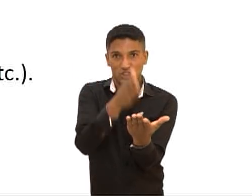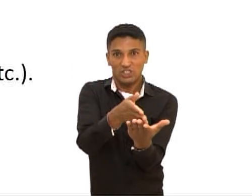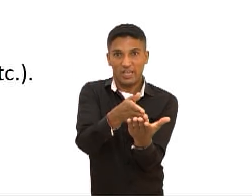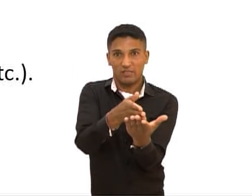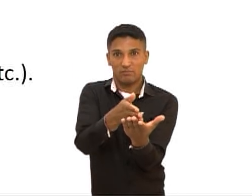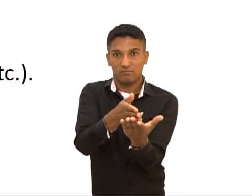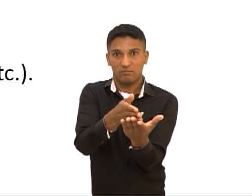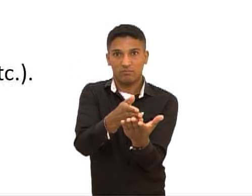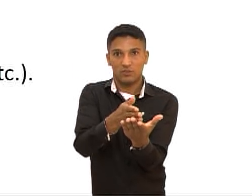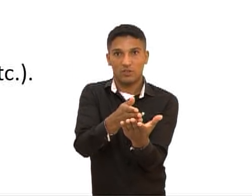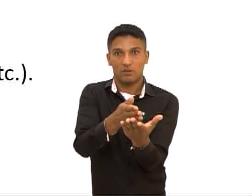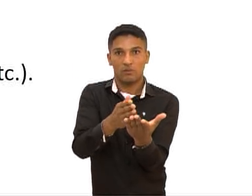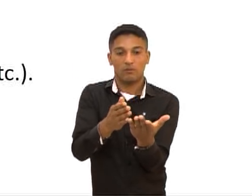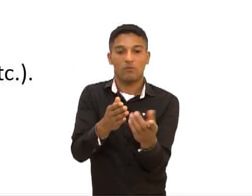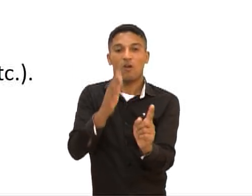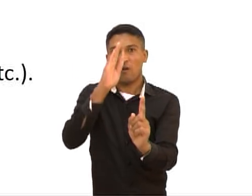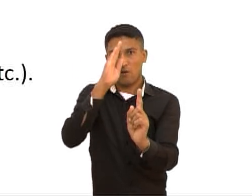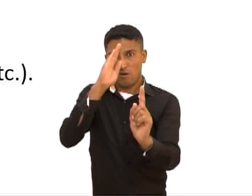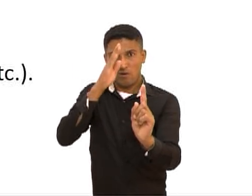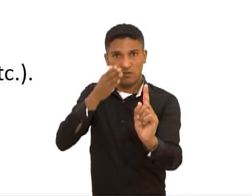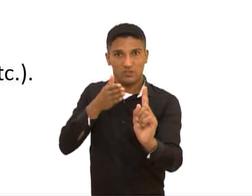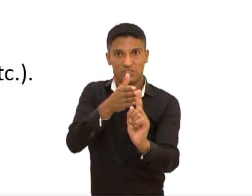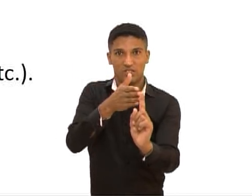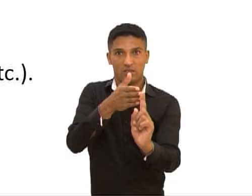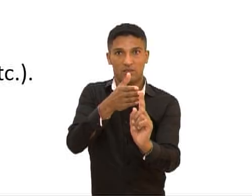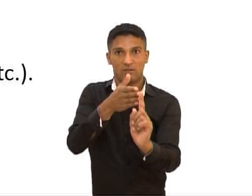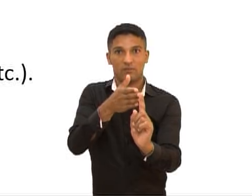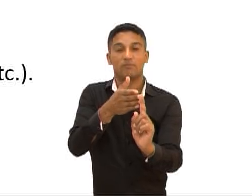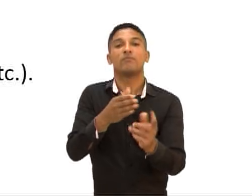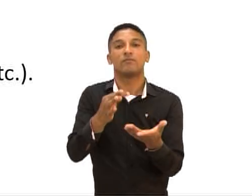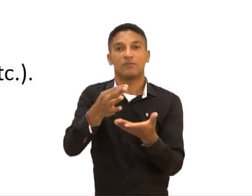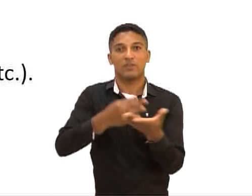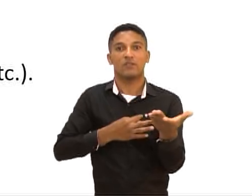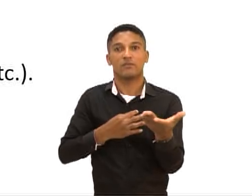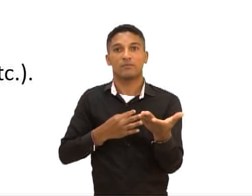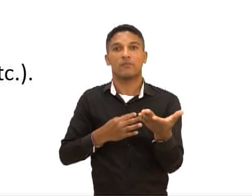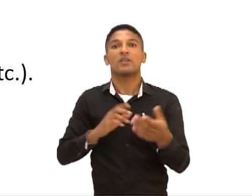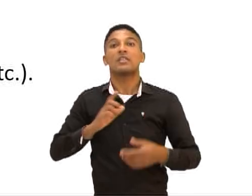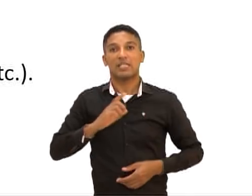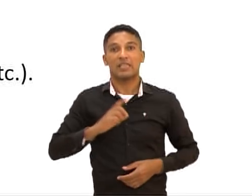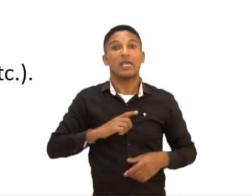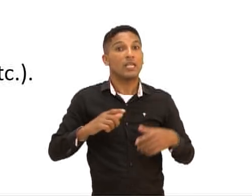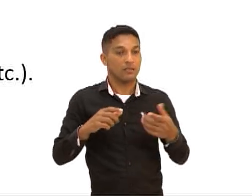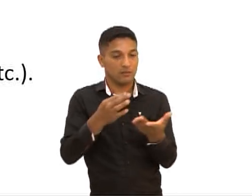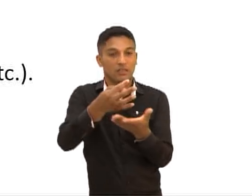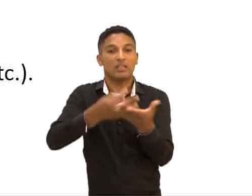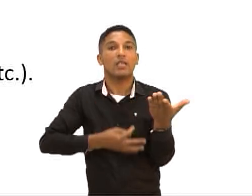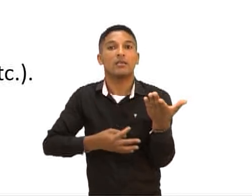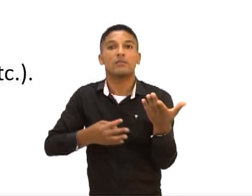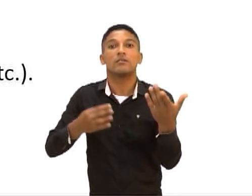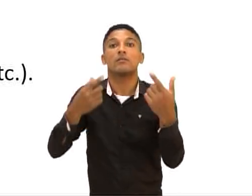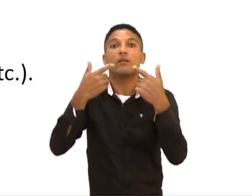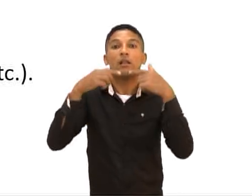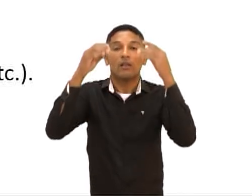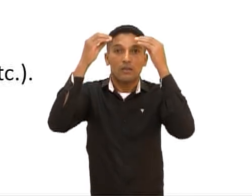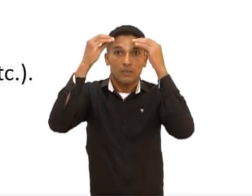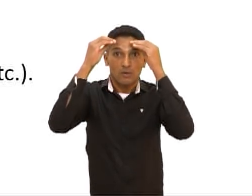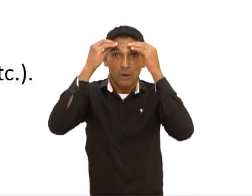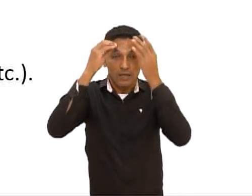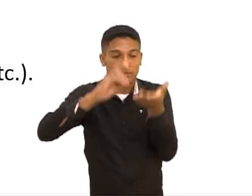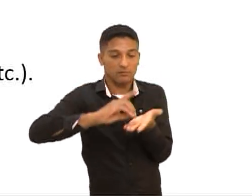a linguagem conotativa, o texto informativo utiliza a linguagem denotativa. Apresenta dados e referências